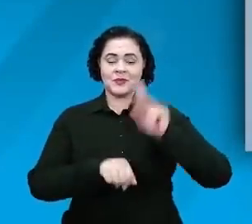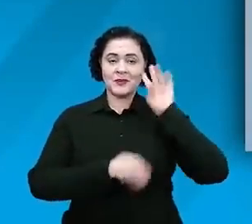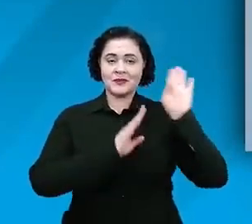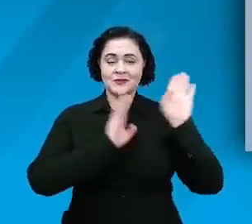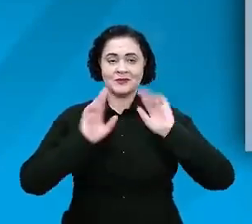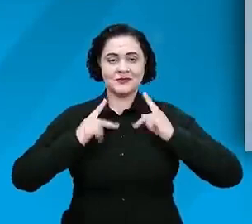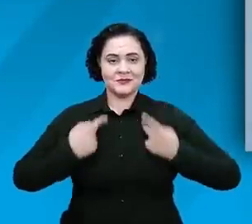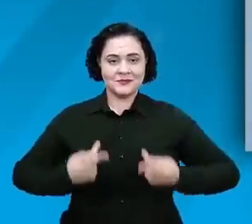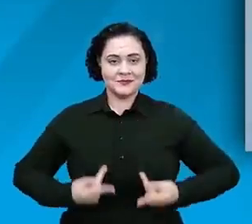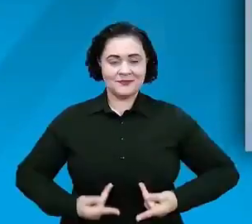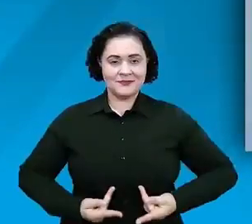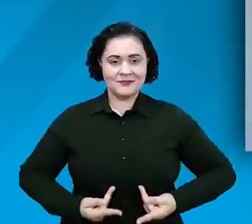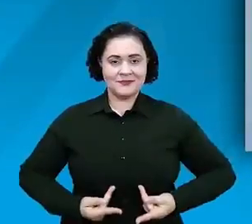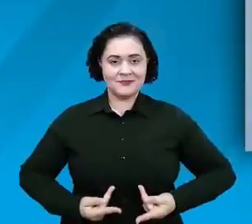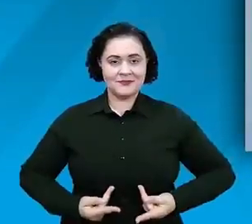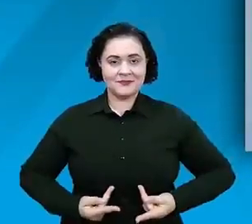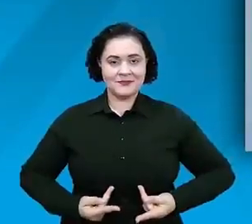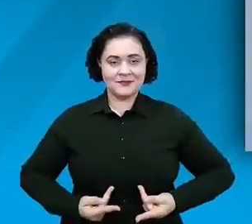para o seu proceder.